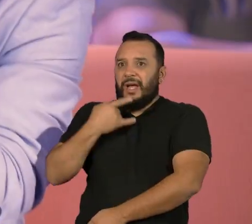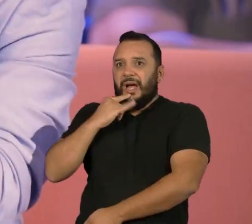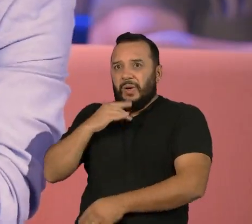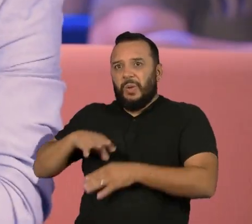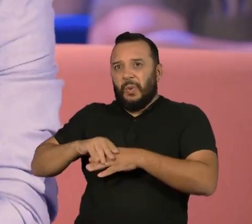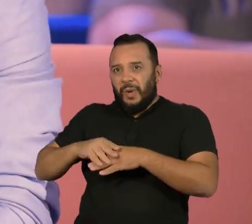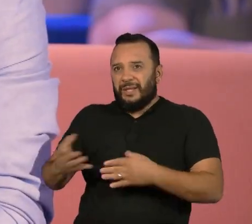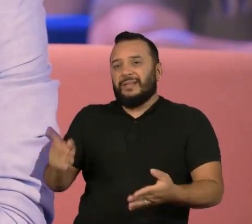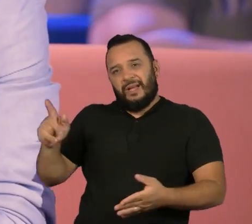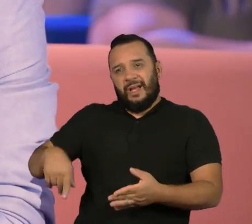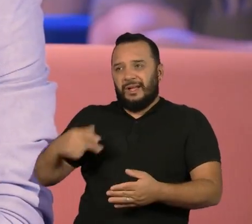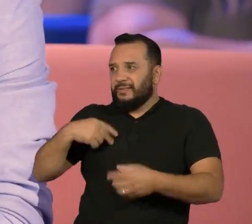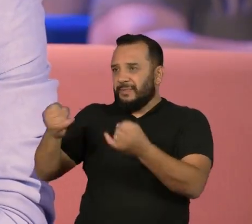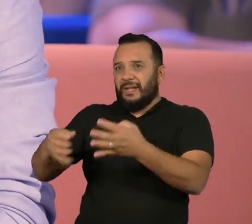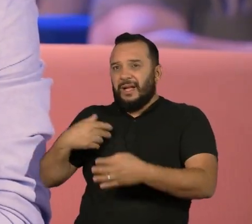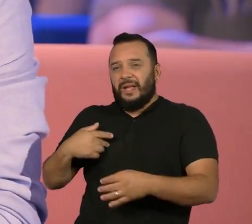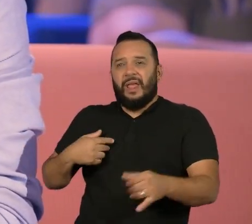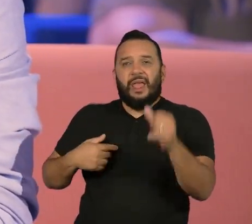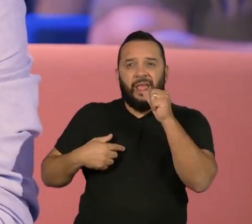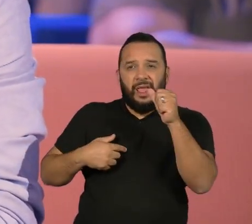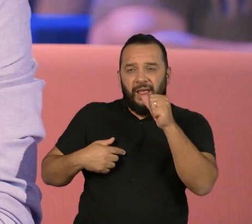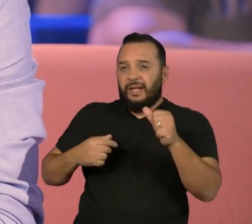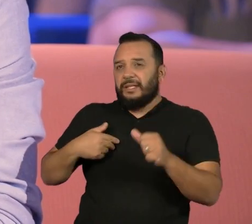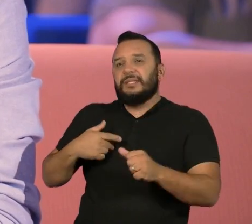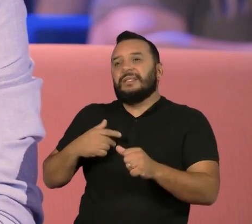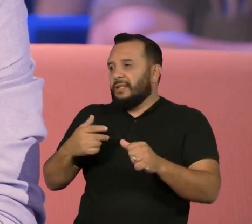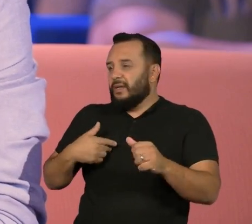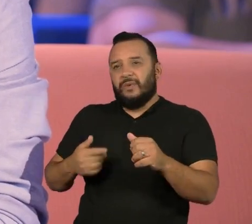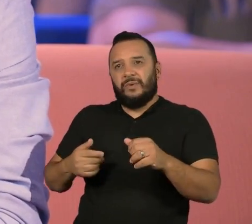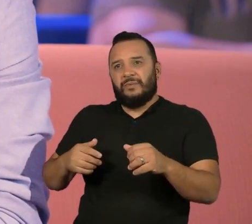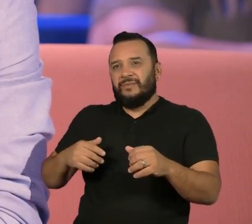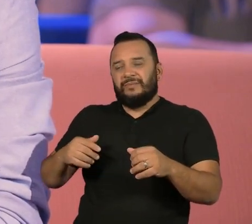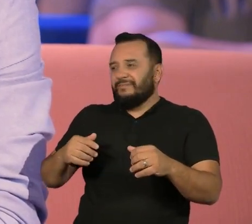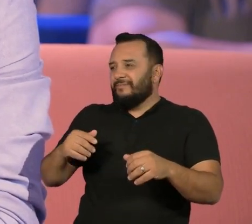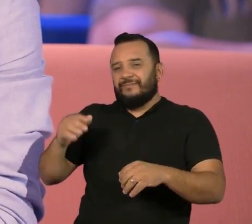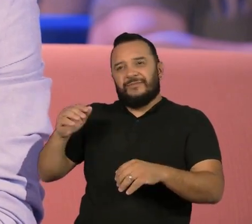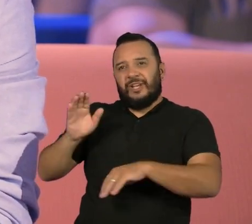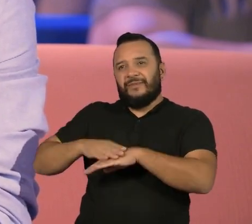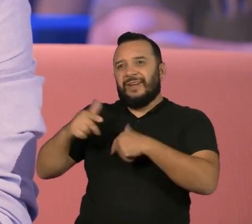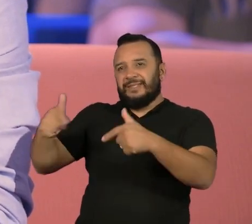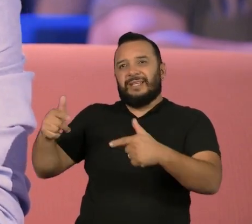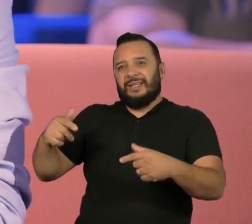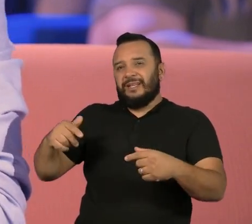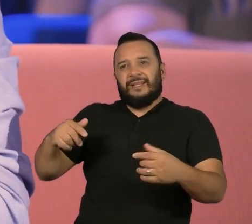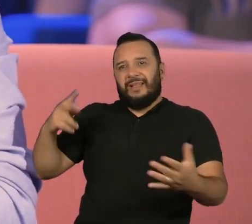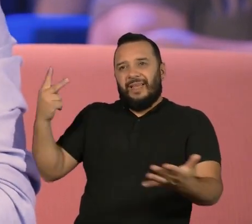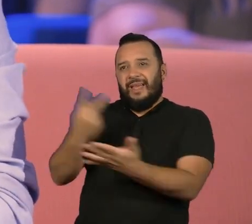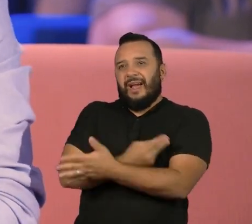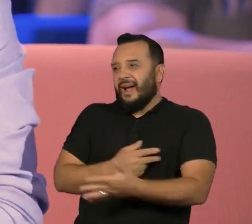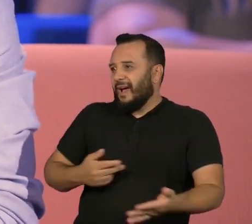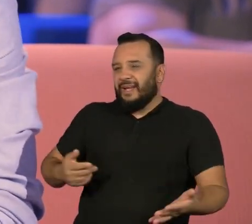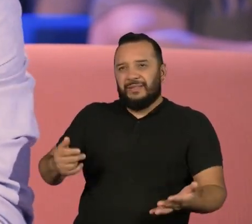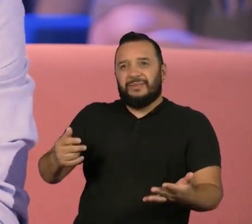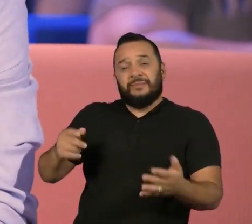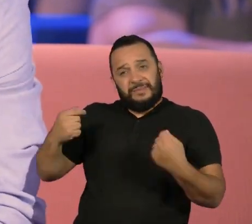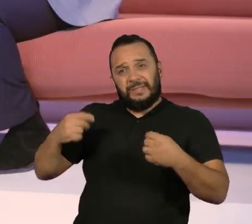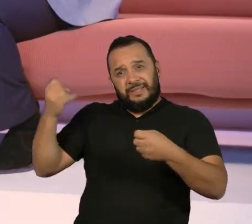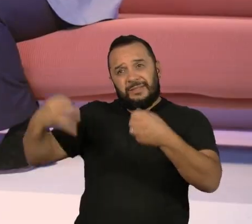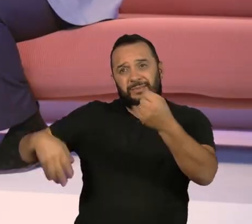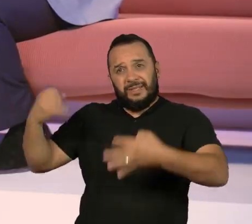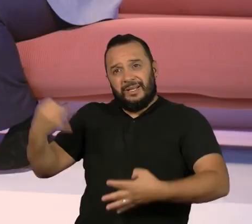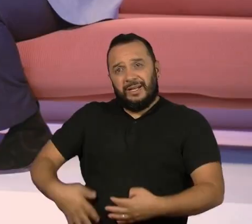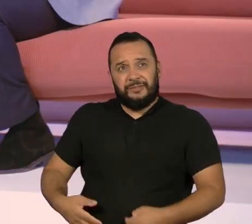ali, num bar, me embebedar, sair e fazer alguma atrocidade. Então, eu acho que é uma coisa que precisa ser falada. Além do